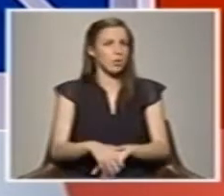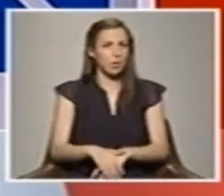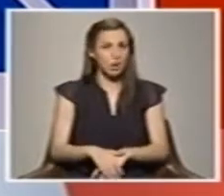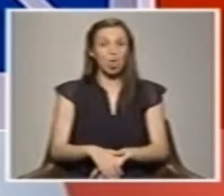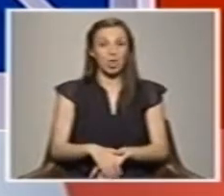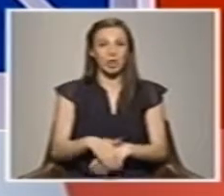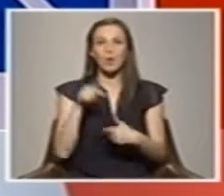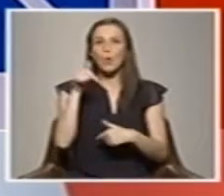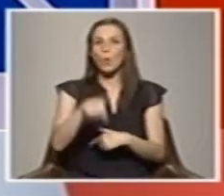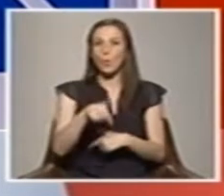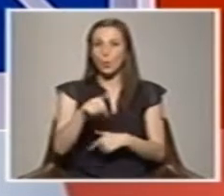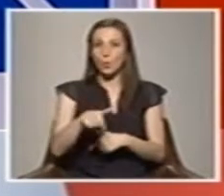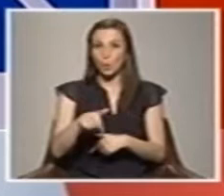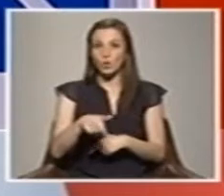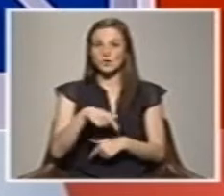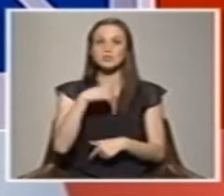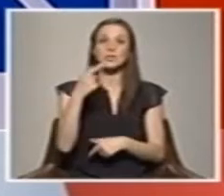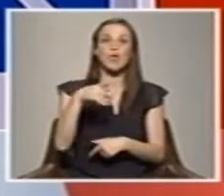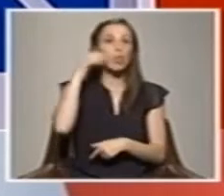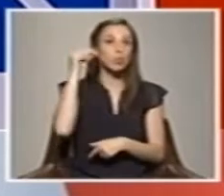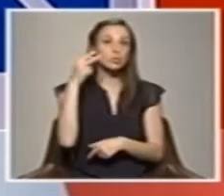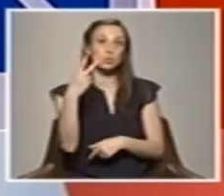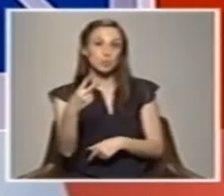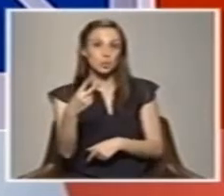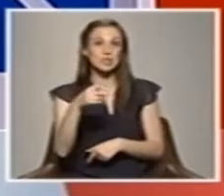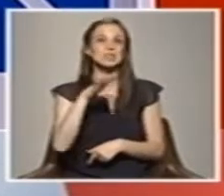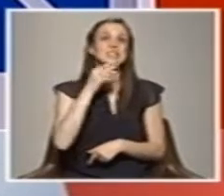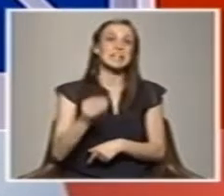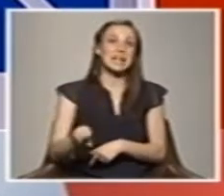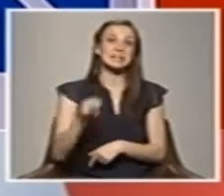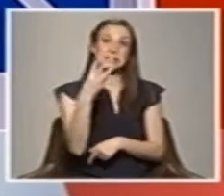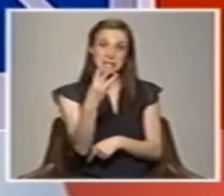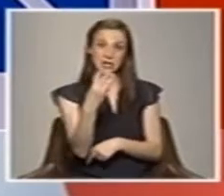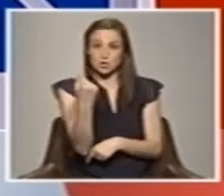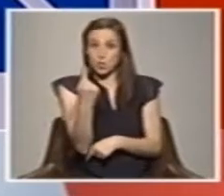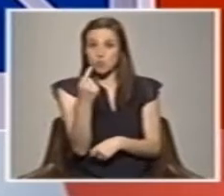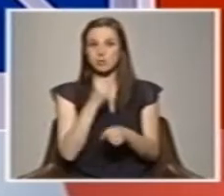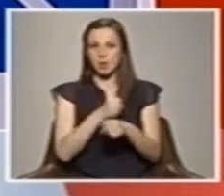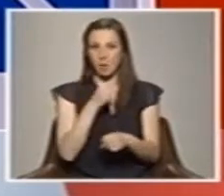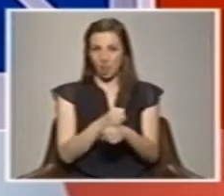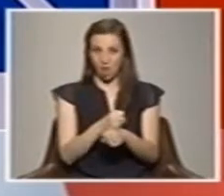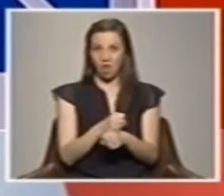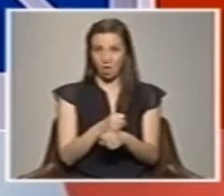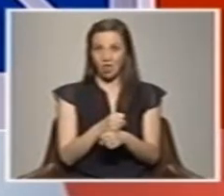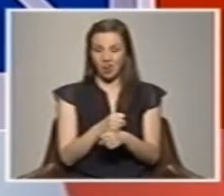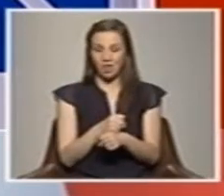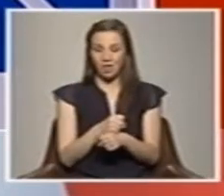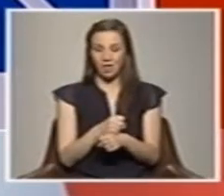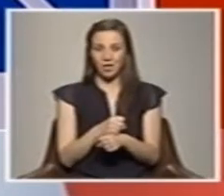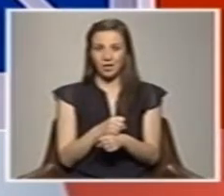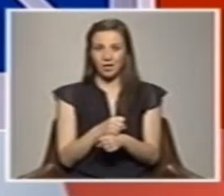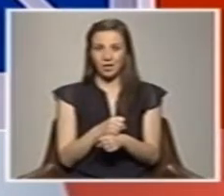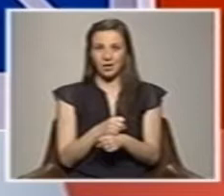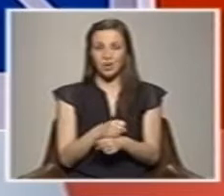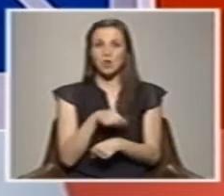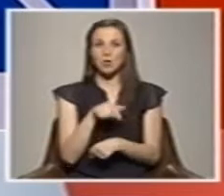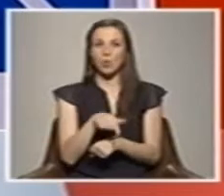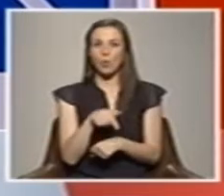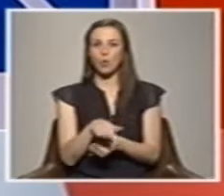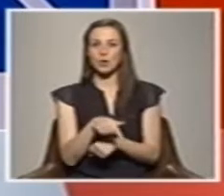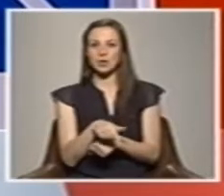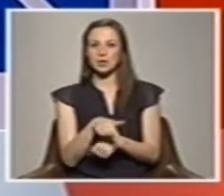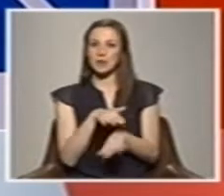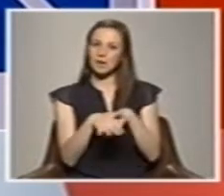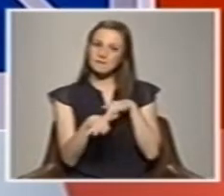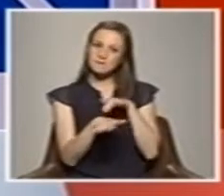dia somos 5, 3 crianças, 2 adultos, um a trabalhar e eu eu tenho que fazer a coisa de outra